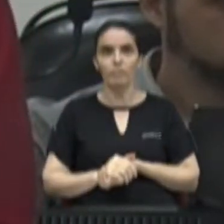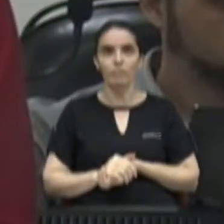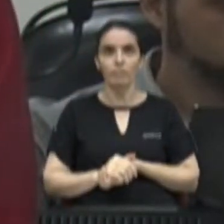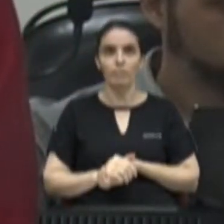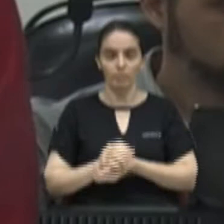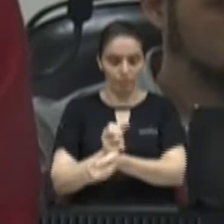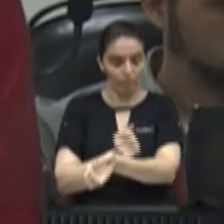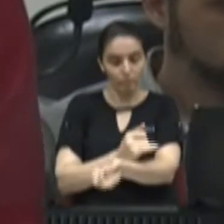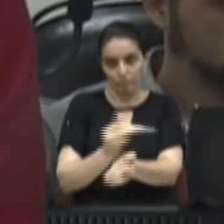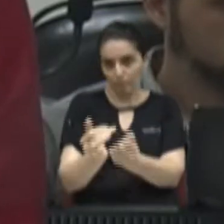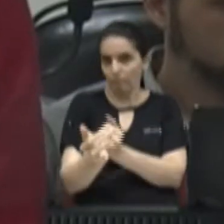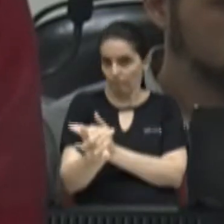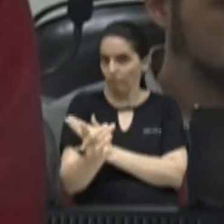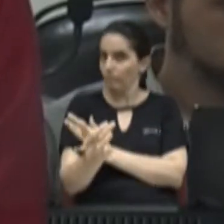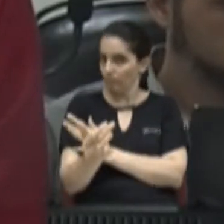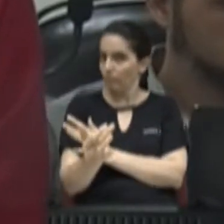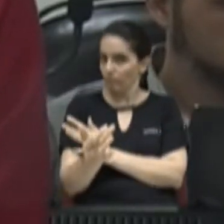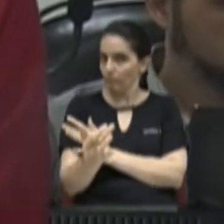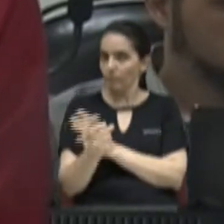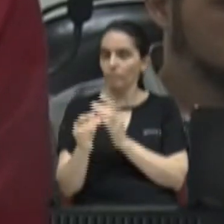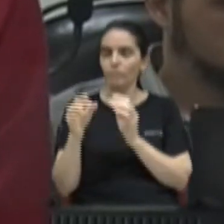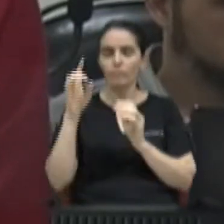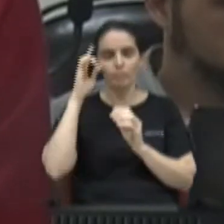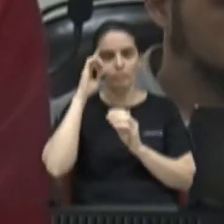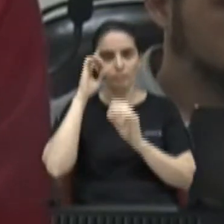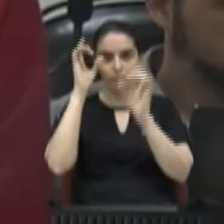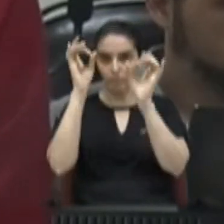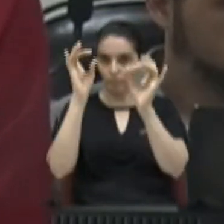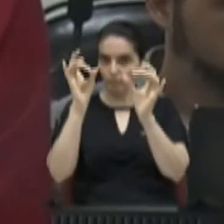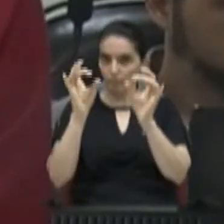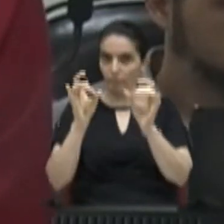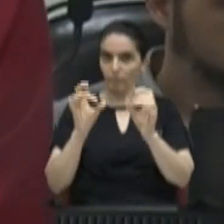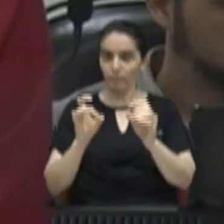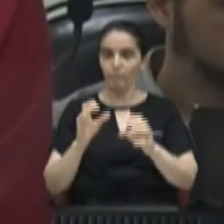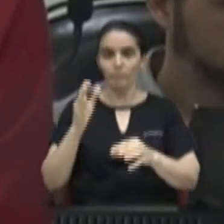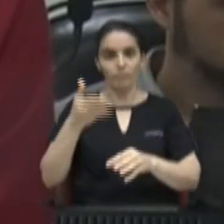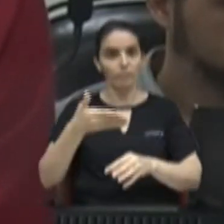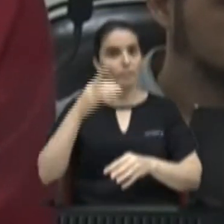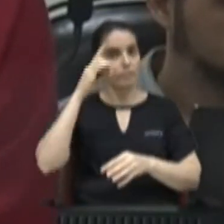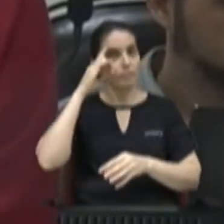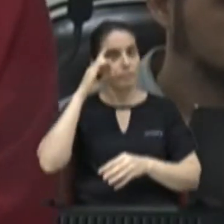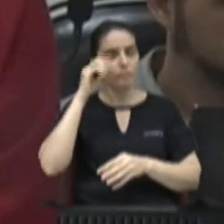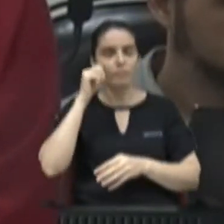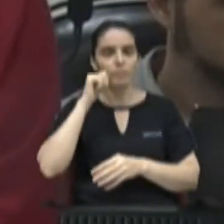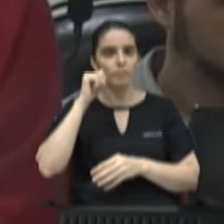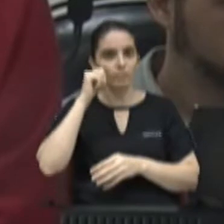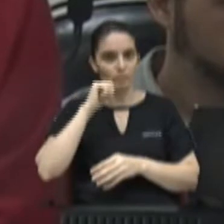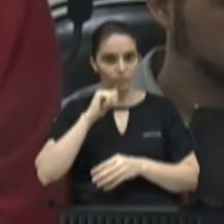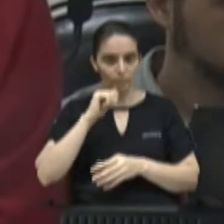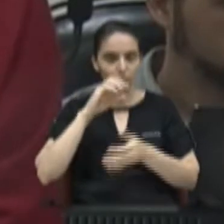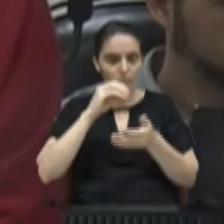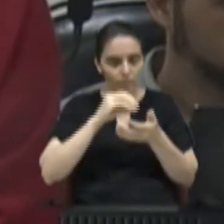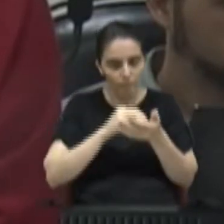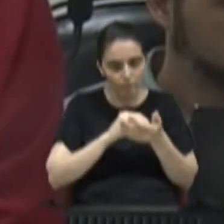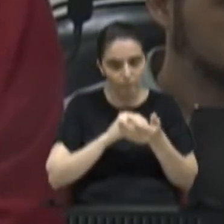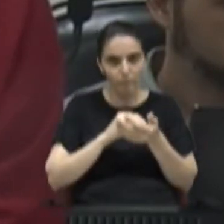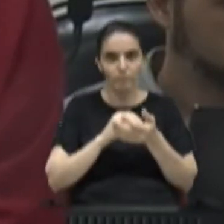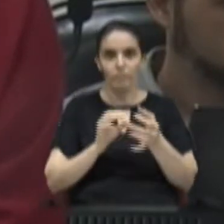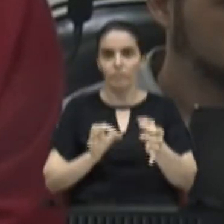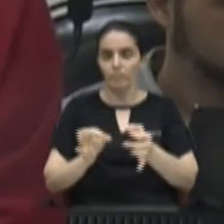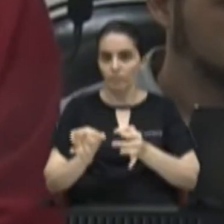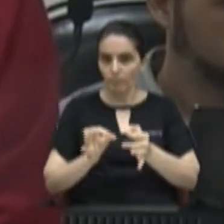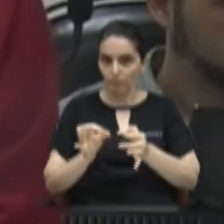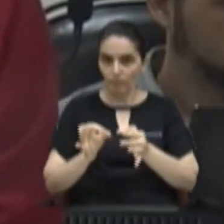no dia de hoje, é um dia muito especial, hoje dia da mulher, e fica registrado aqui um